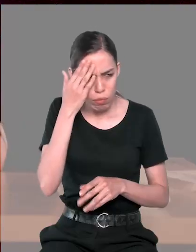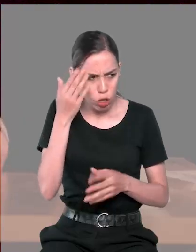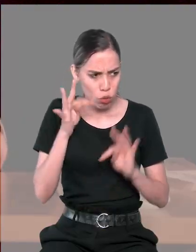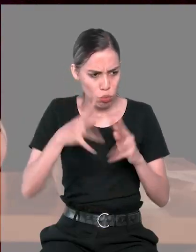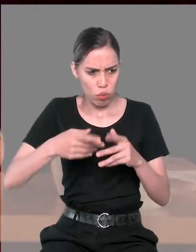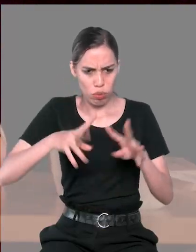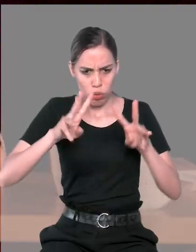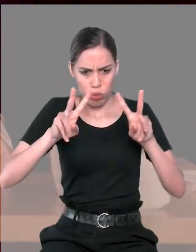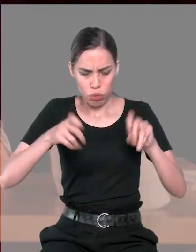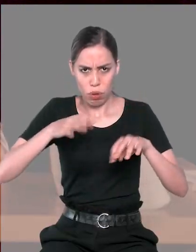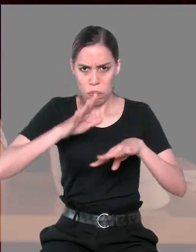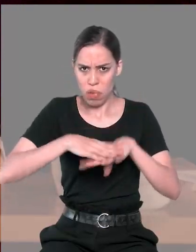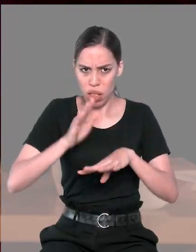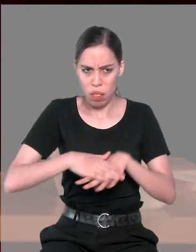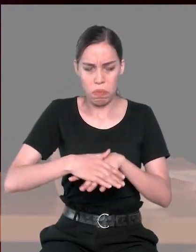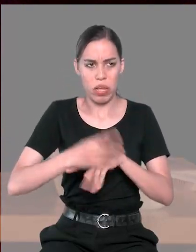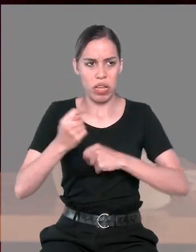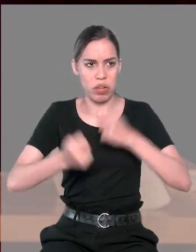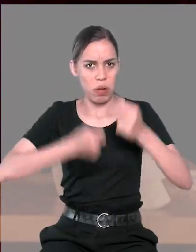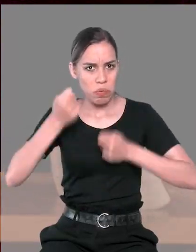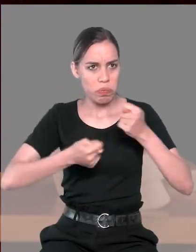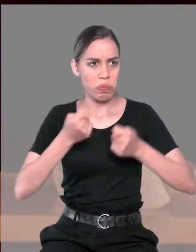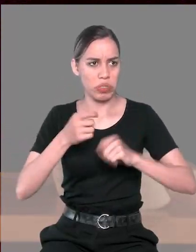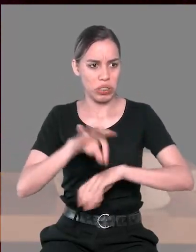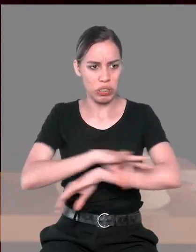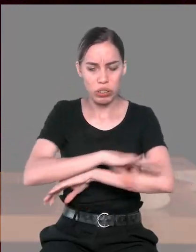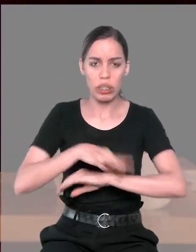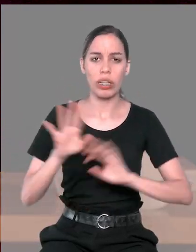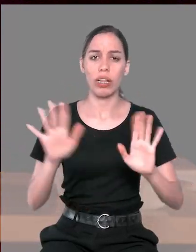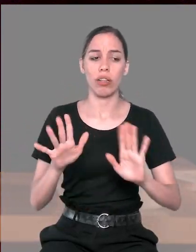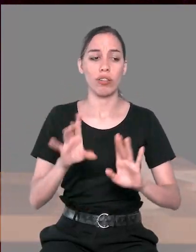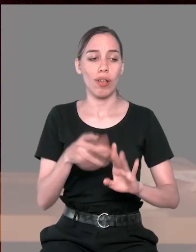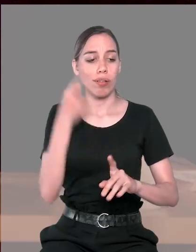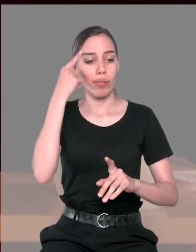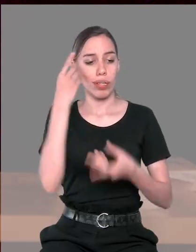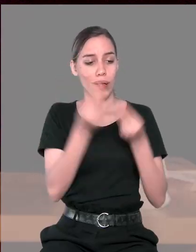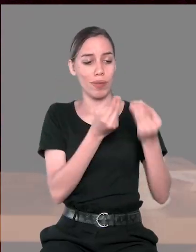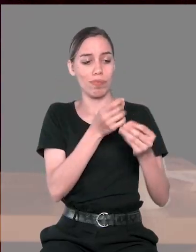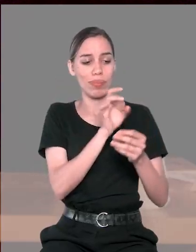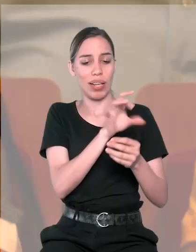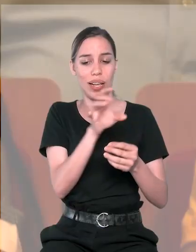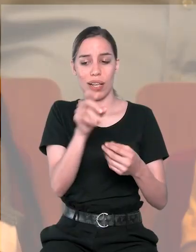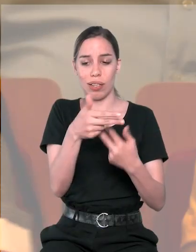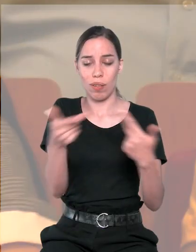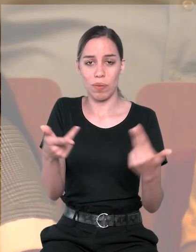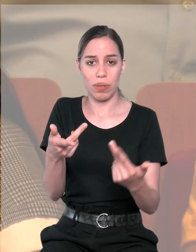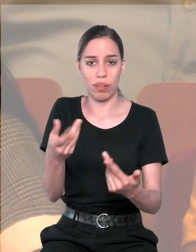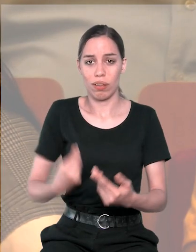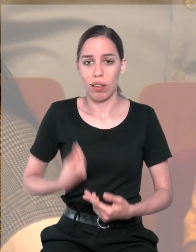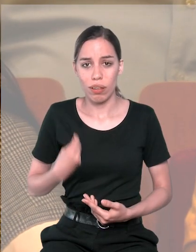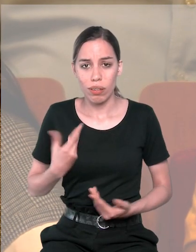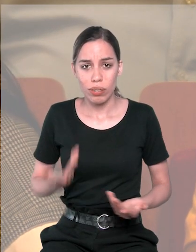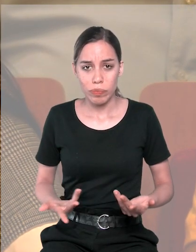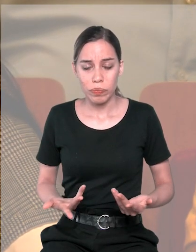matemática, de engenharia, de arquitetura, de economia. O que ele está pensando é o modo de existência dessas coisas e como essas coisas existem em nós. Uma